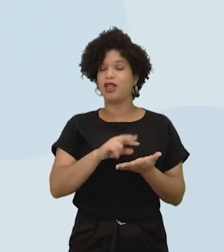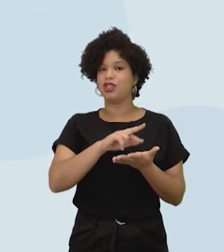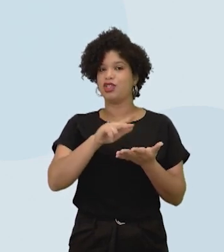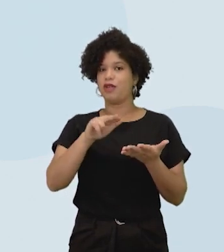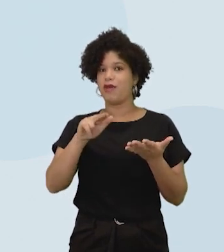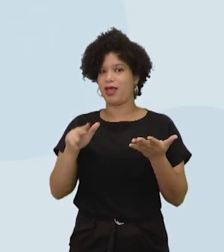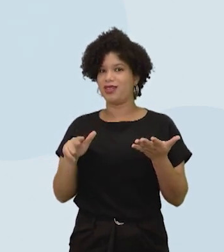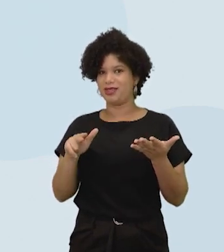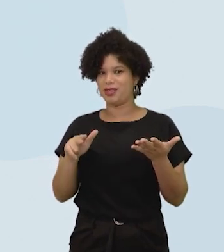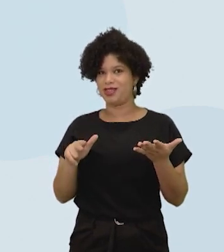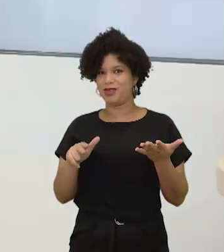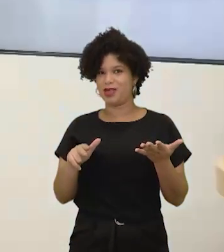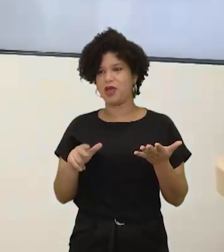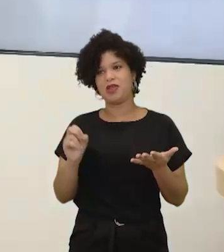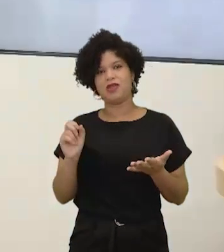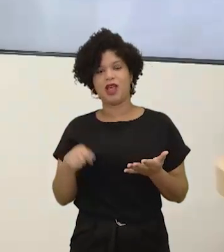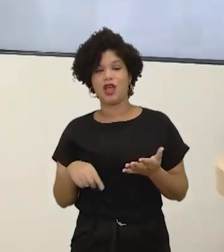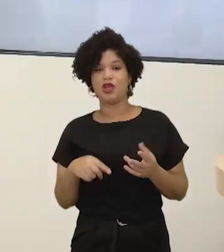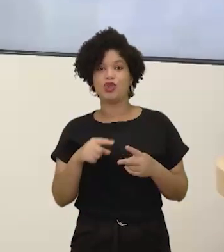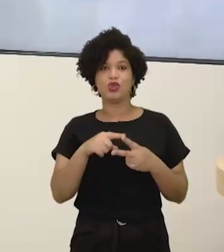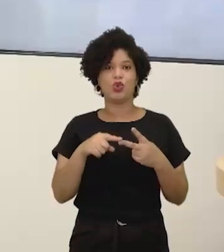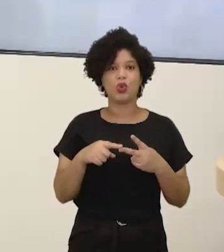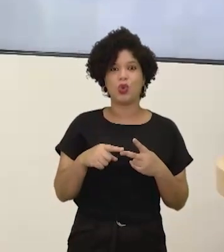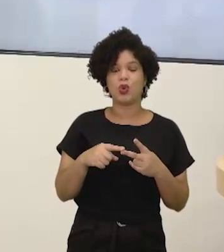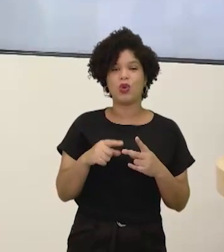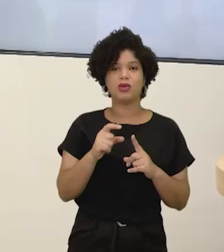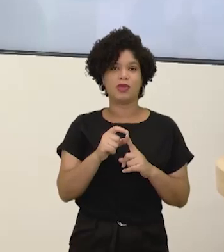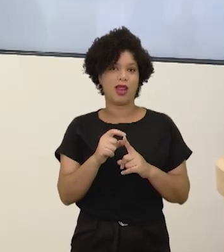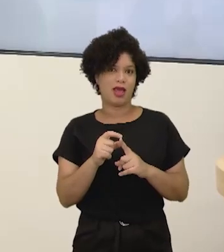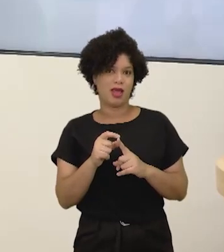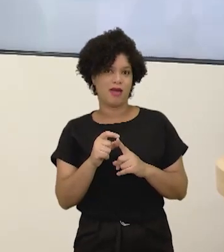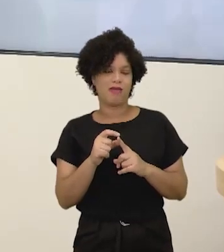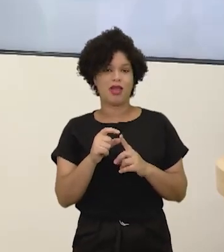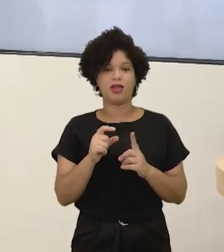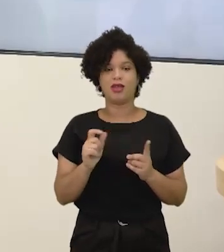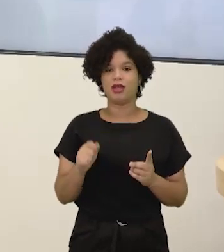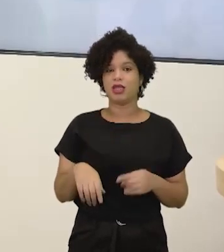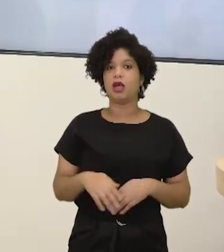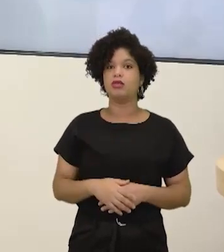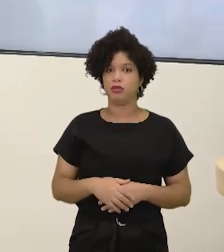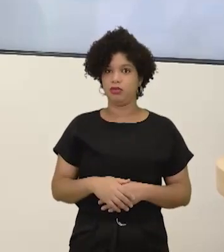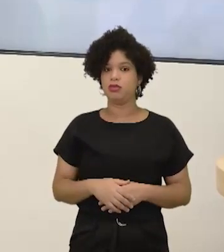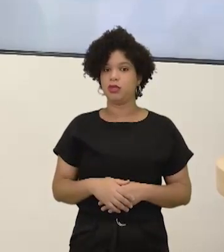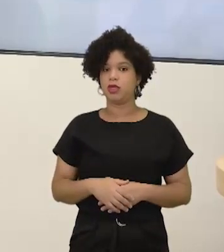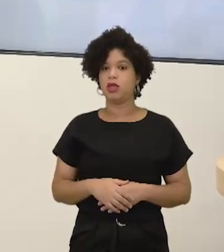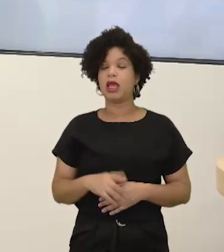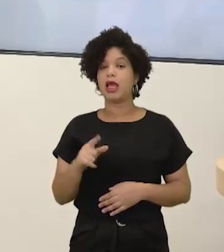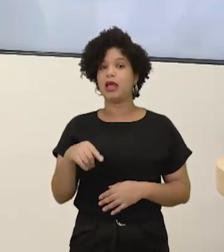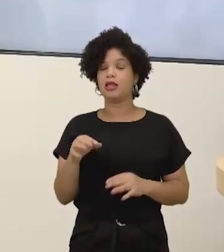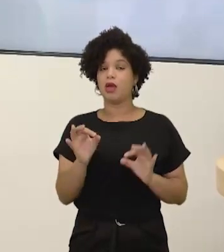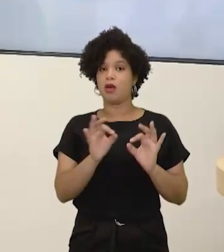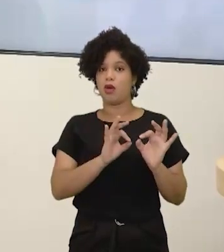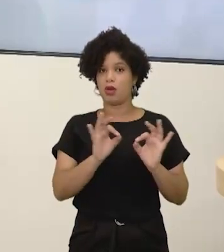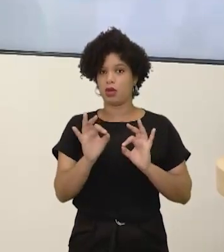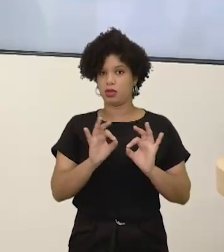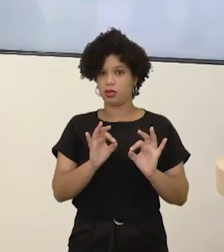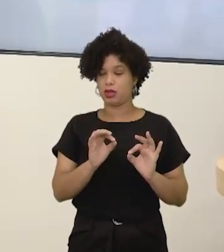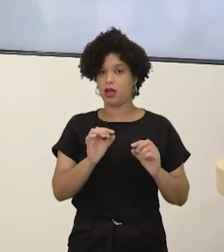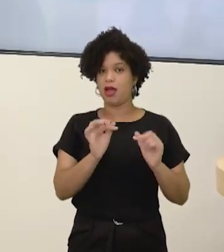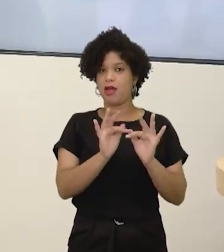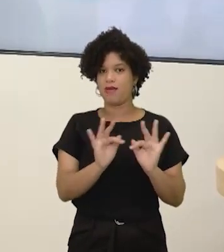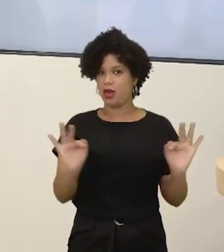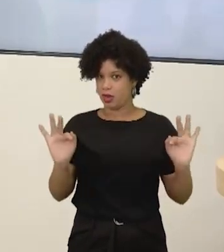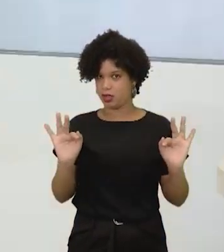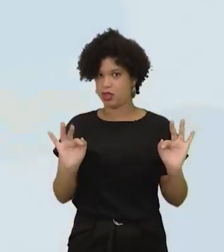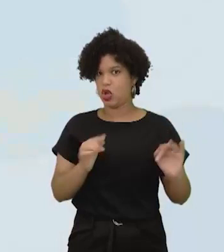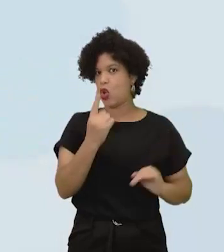um pouco mais. Isso, aí dependendo da classe gramatical, a gente vai dar o nome. Então, locução, mais de uma palavra, articuladas ali, dando sentido. Como a gente está